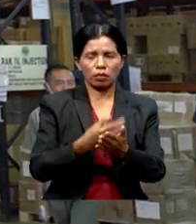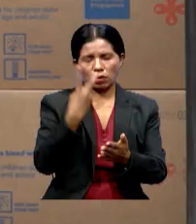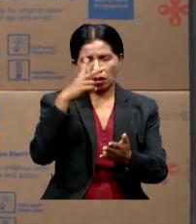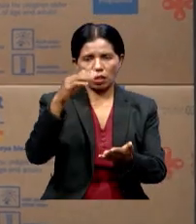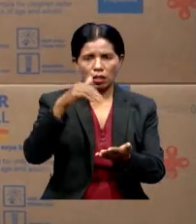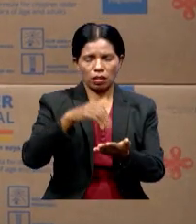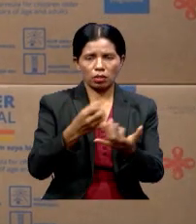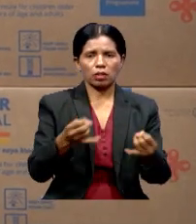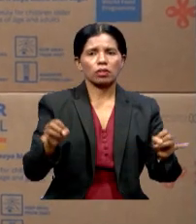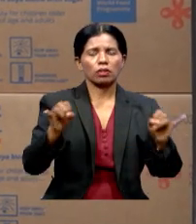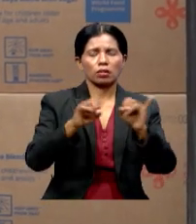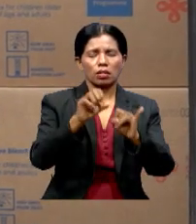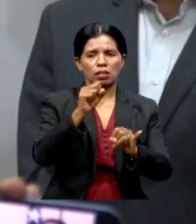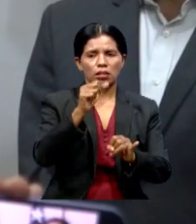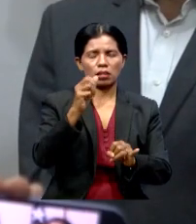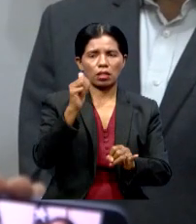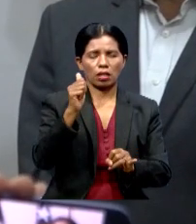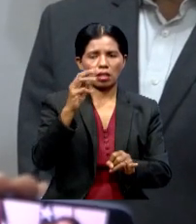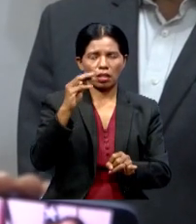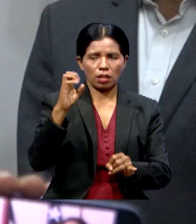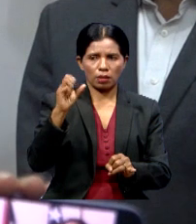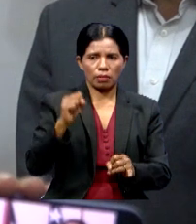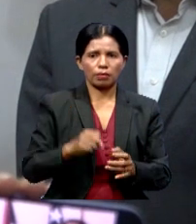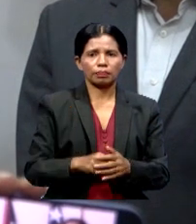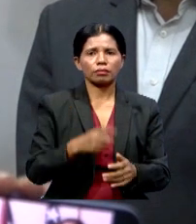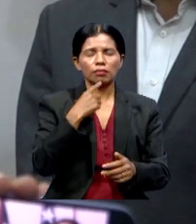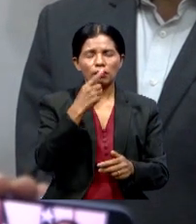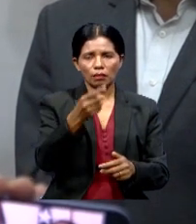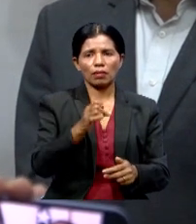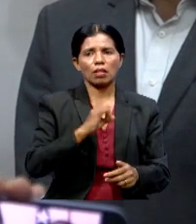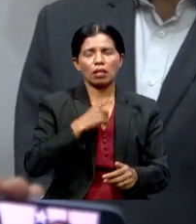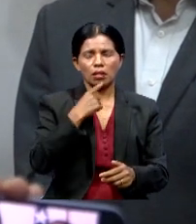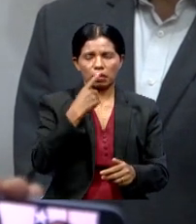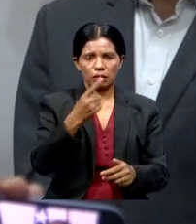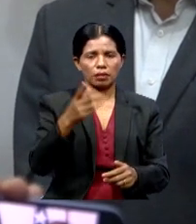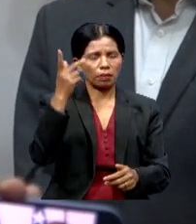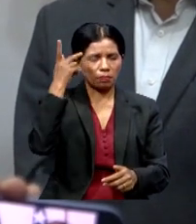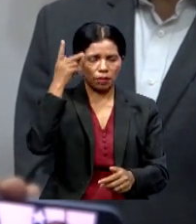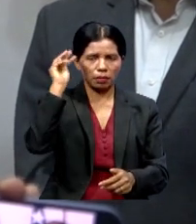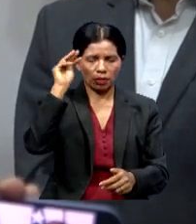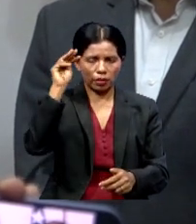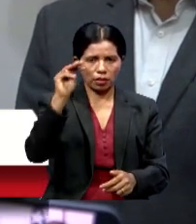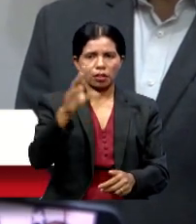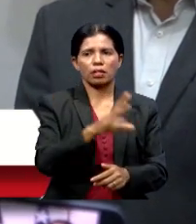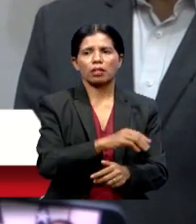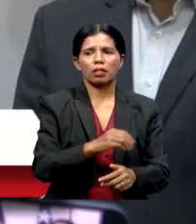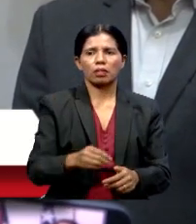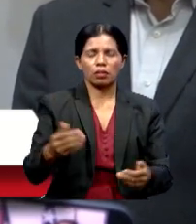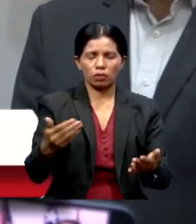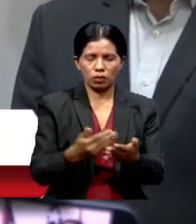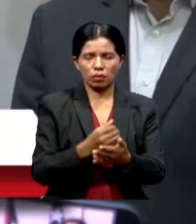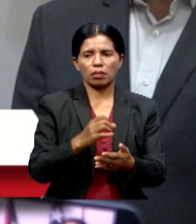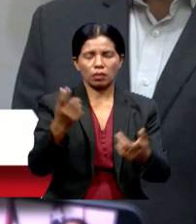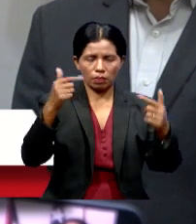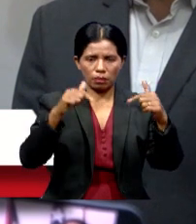ba instituição SAMES. Boa tira que rotete ona ba primeiro ministro fom atu mai,